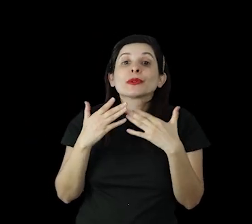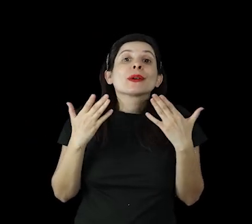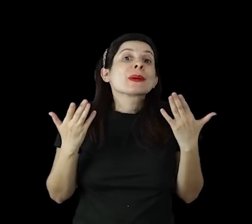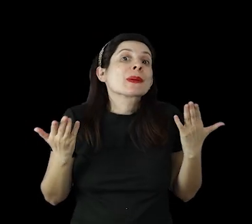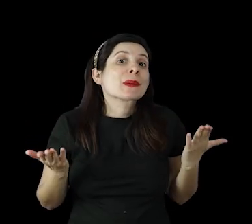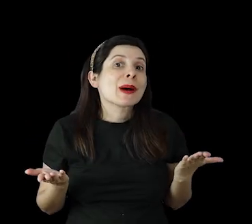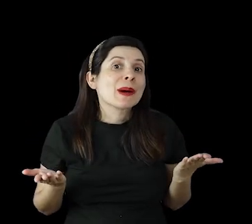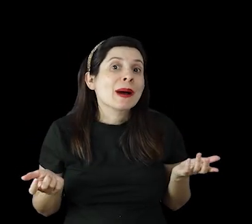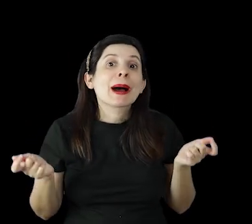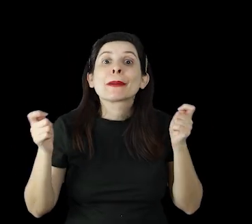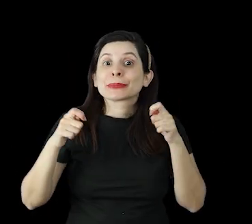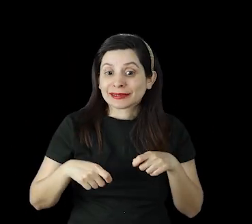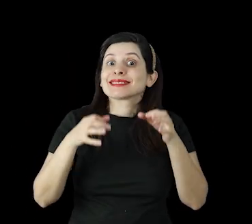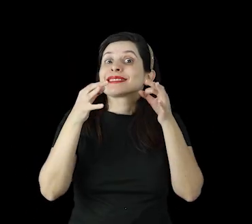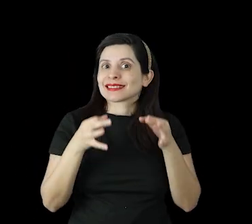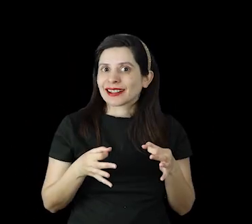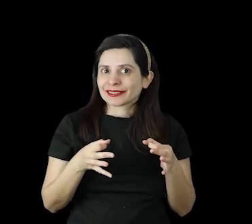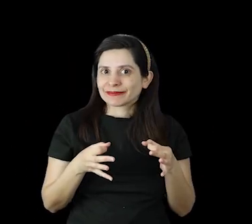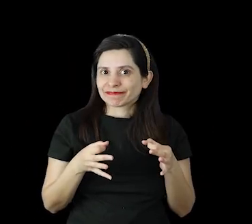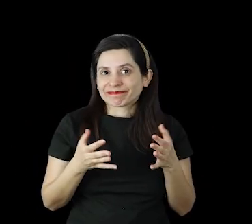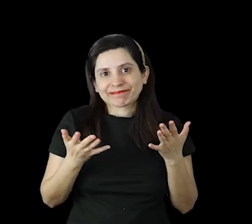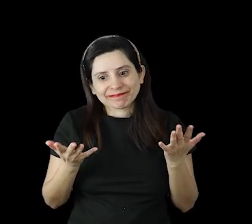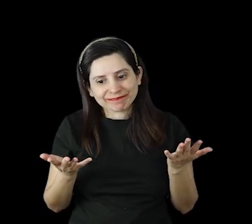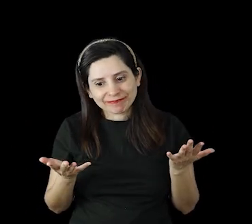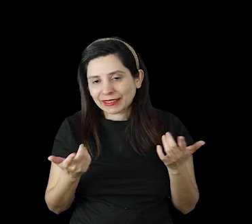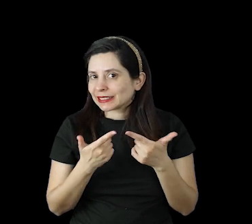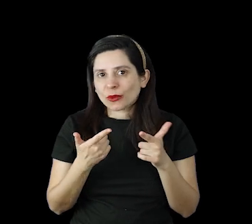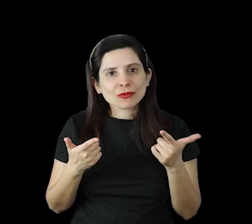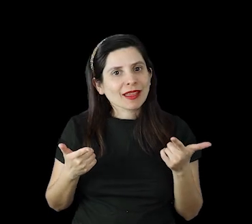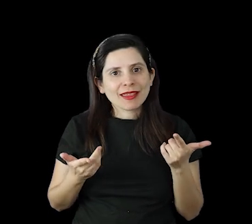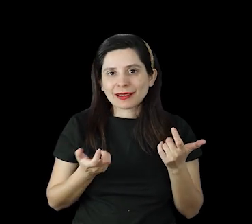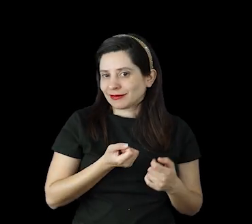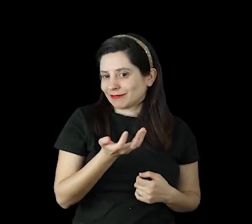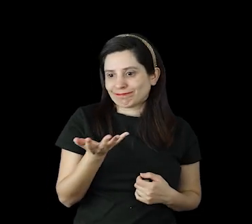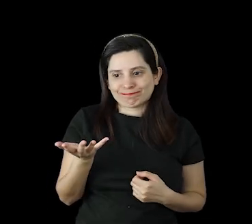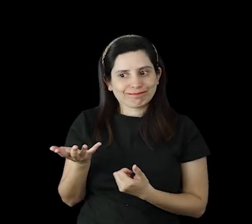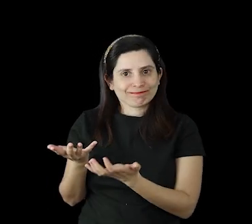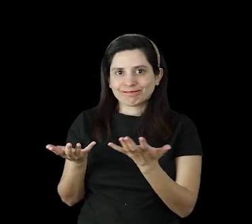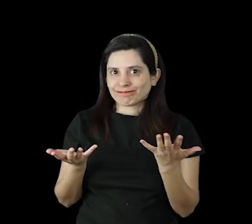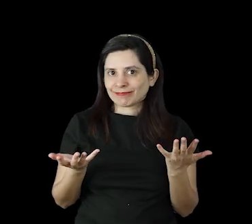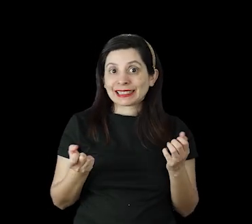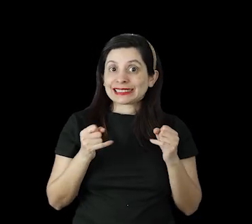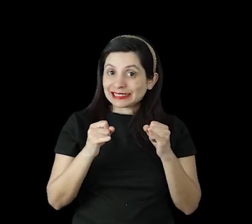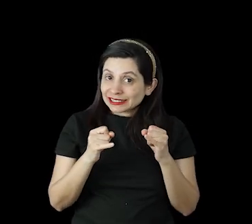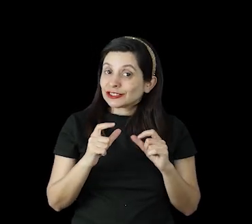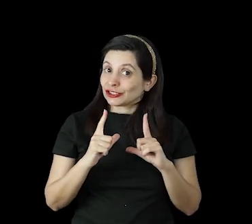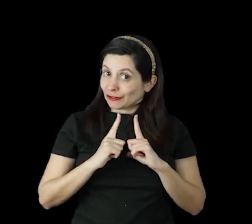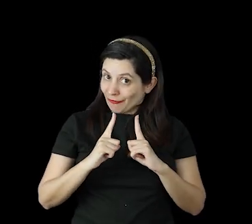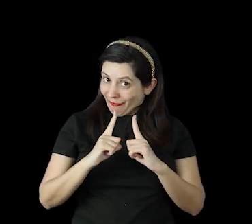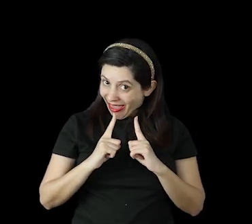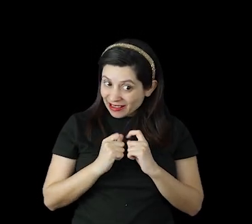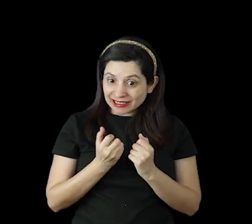chance e a possibilidade disso dar certo? Não tem essa medida. Porque se tivesse essa medida,